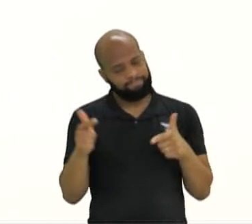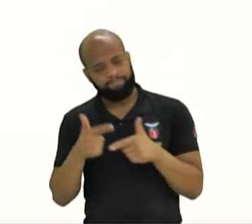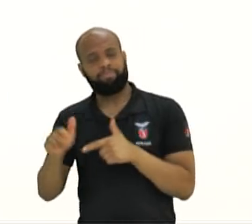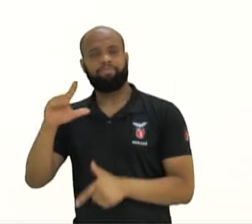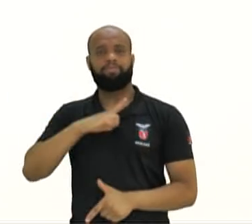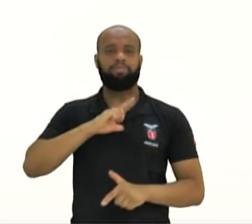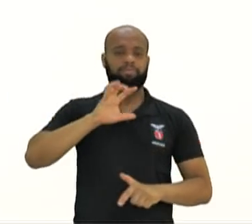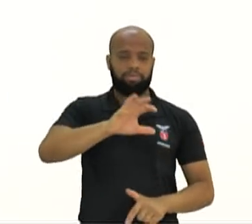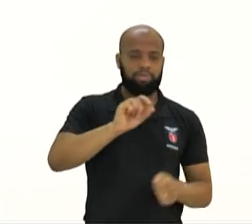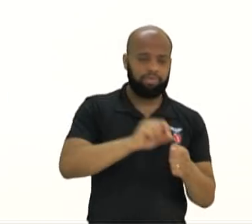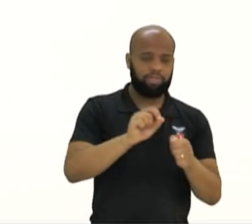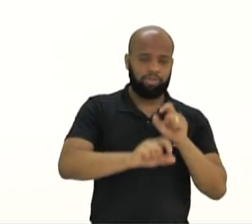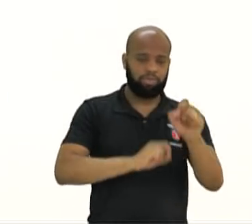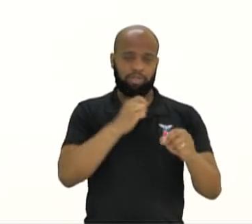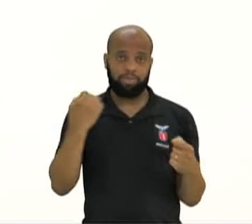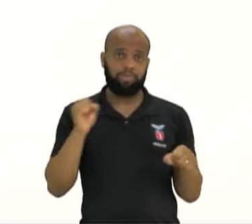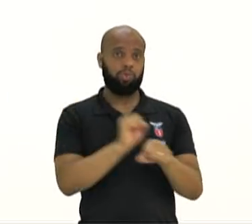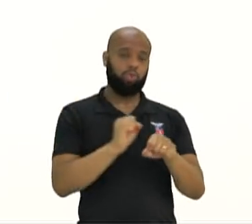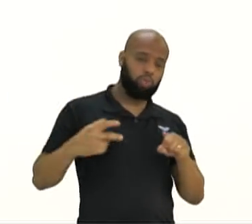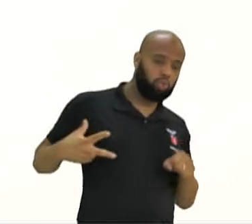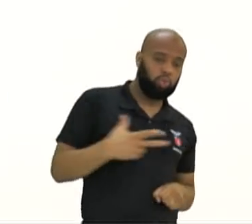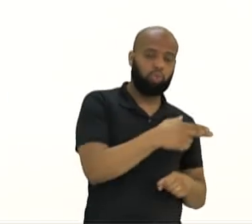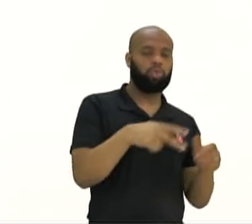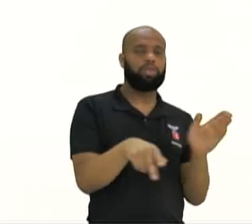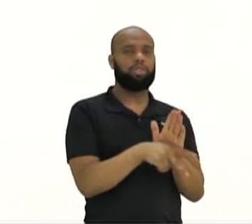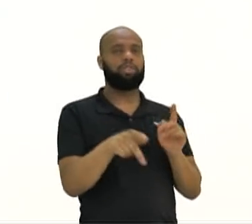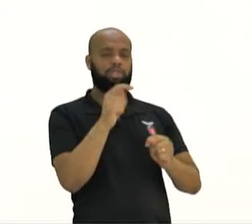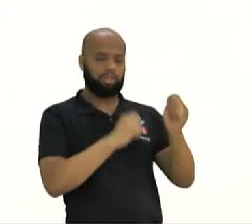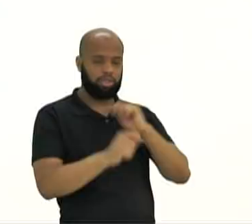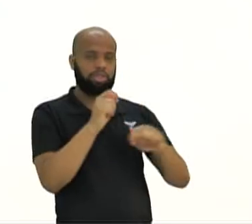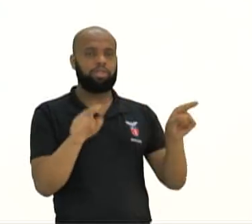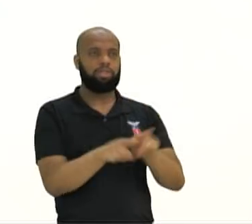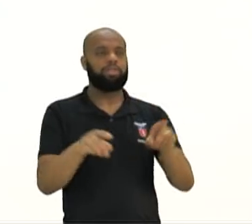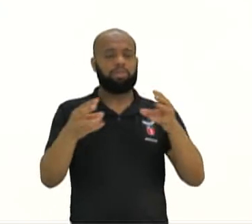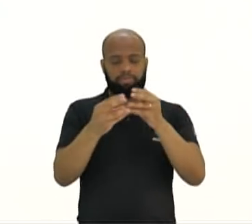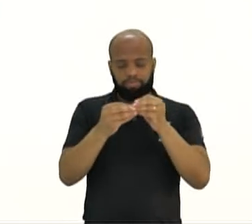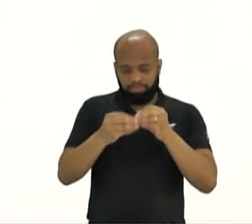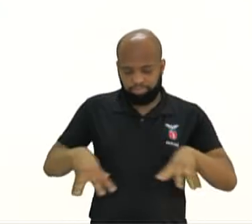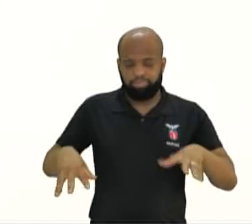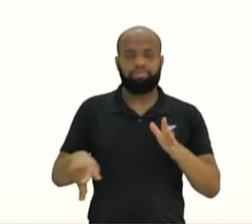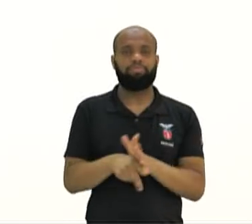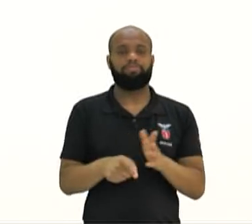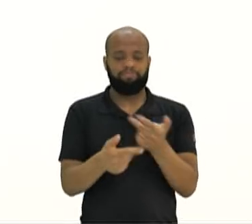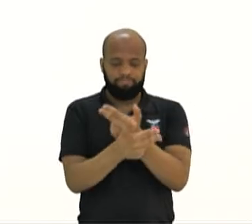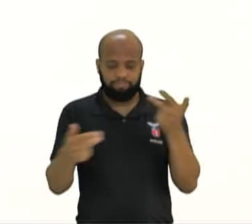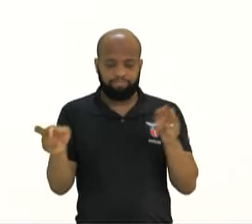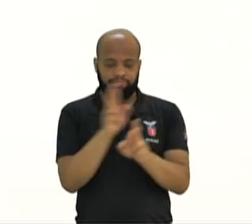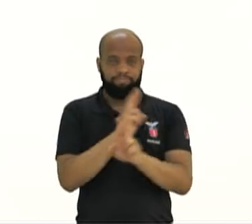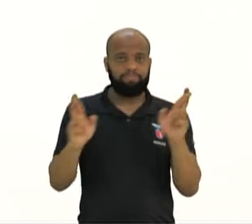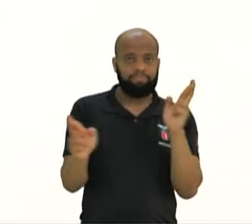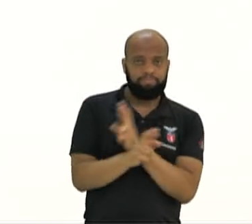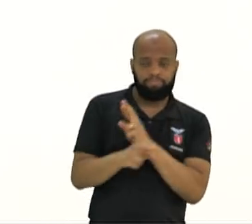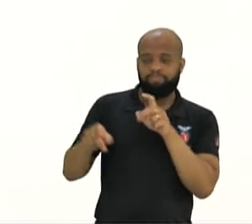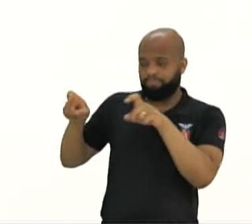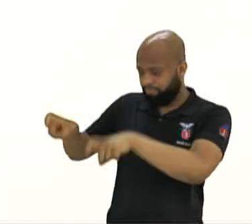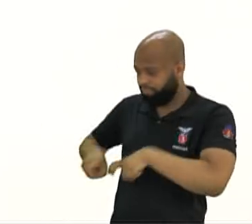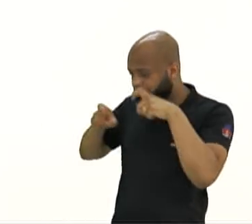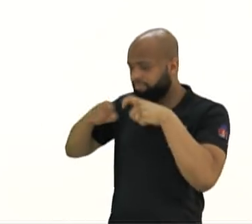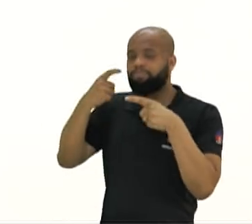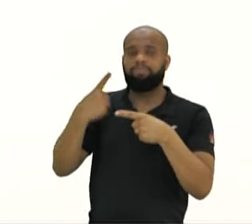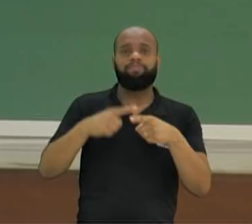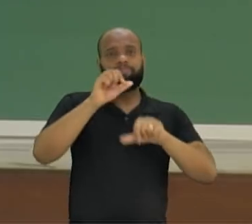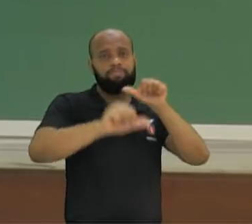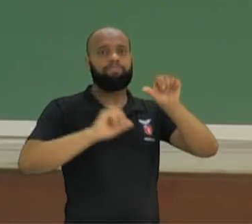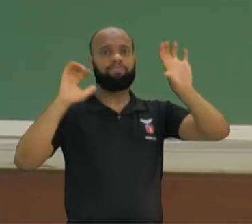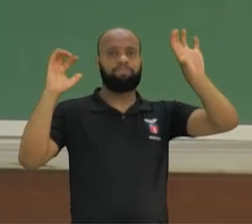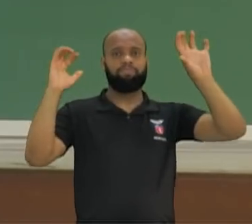acabou freando a economia, né, tendo prejuízos aí nas safras agrícolas, principalmente devido às mudanças